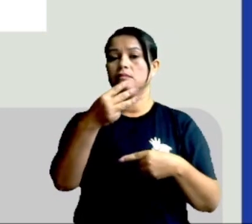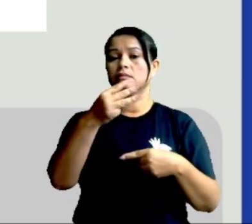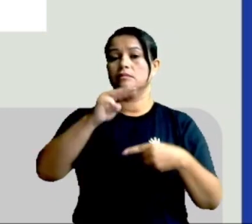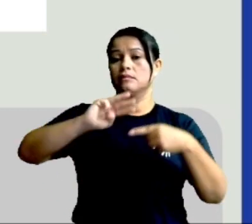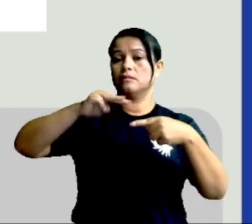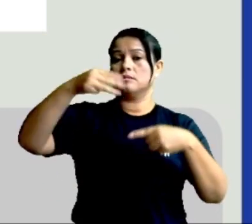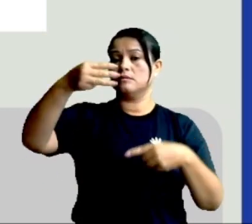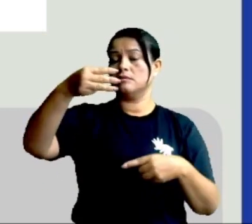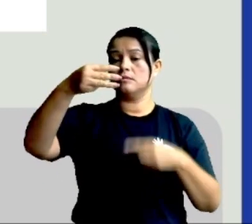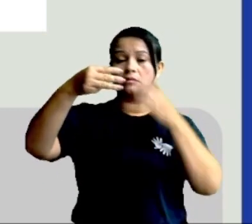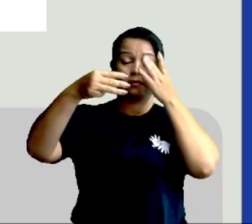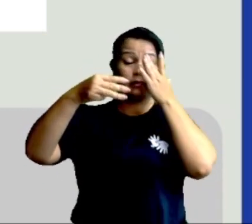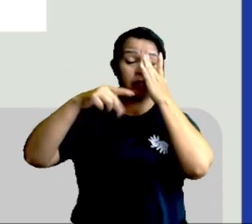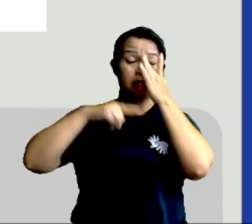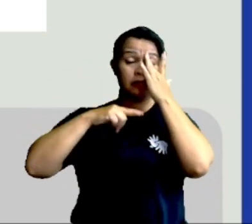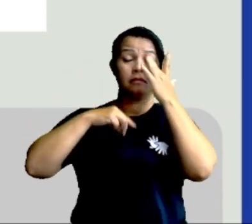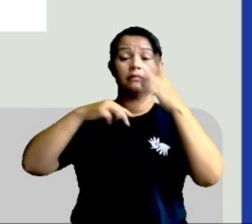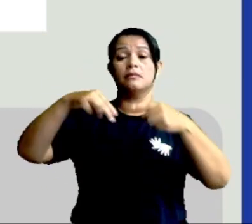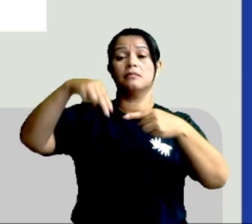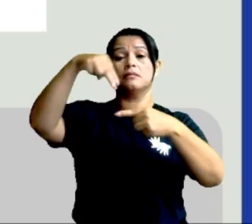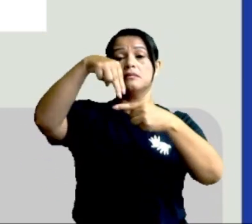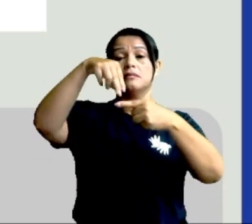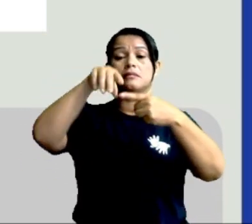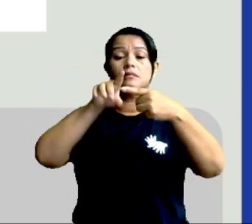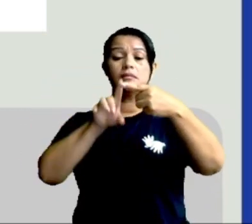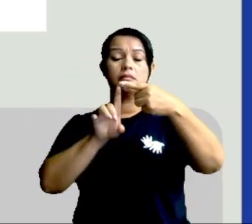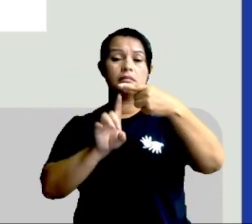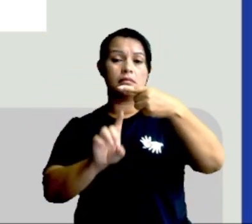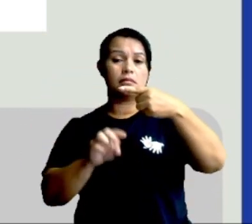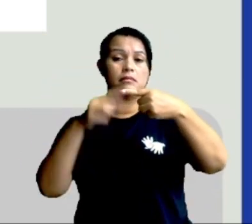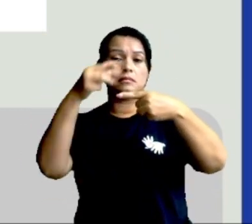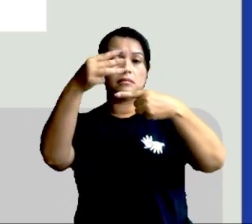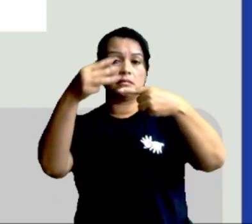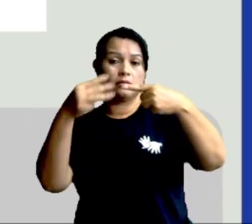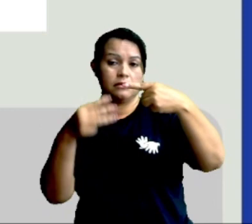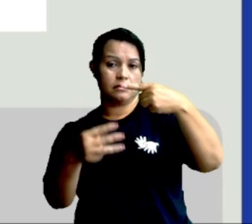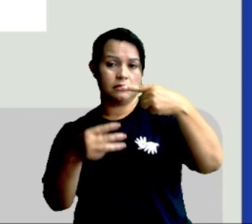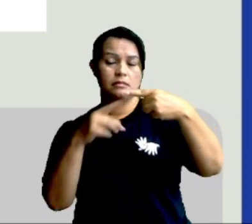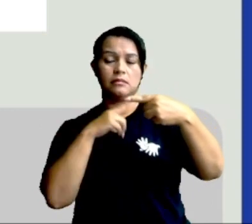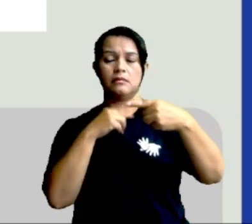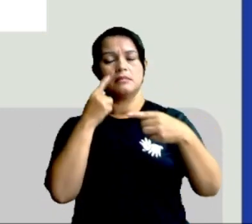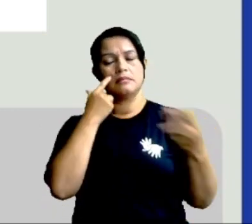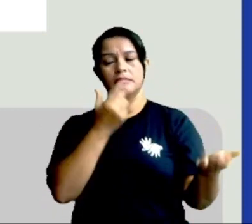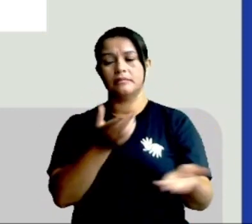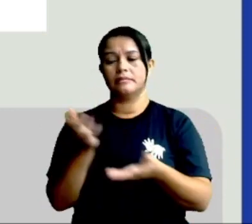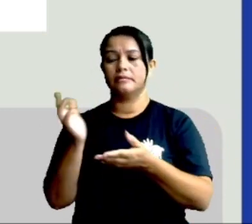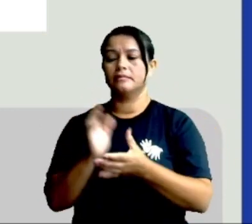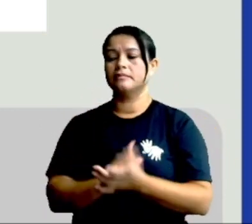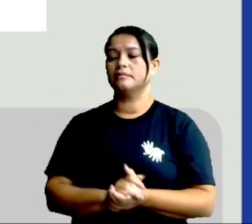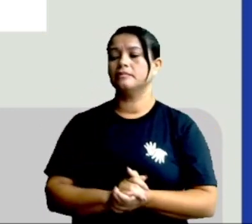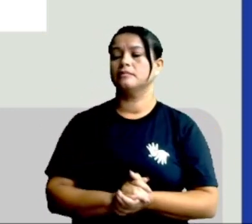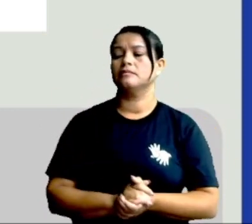expoente tanto do meu numerador quanto do meu denominador. Eu tenho o seguinte aqui, ó.